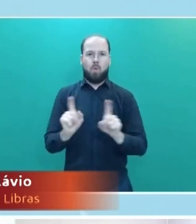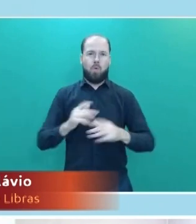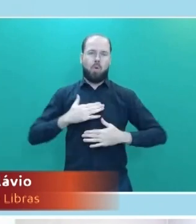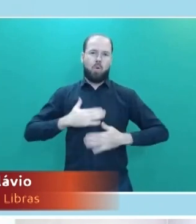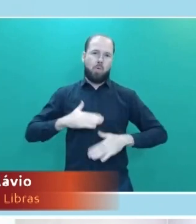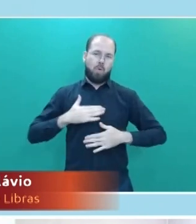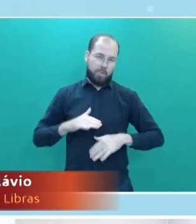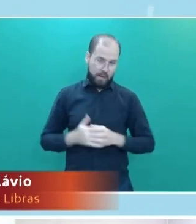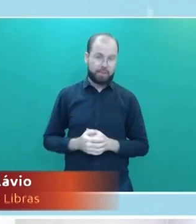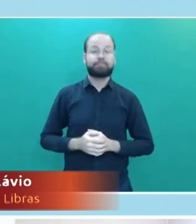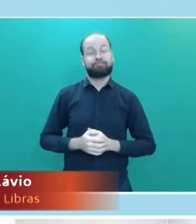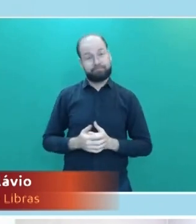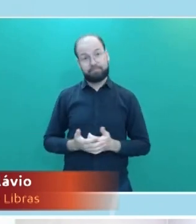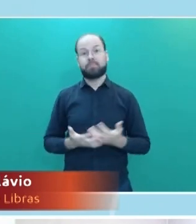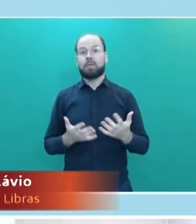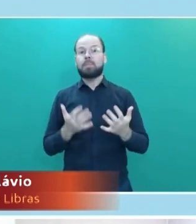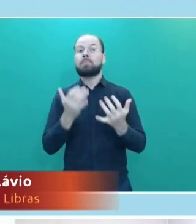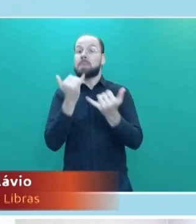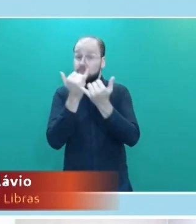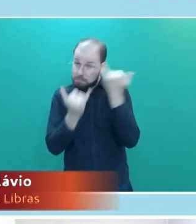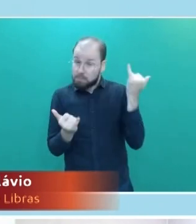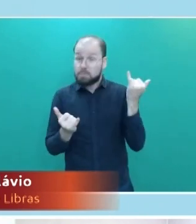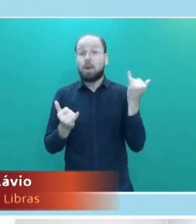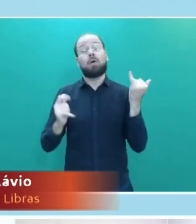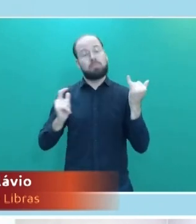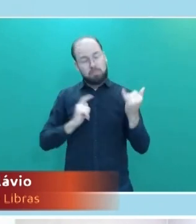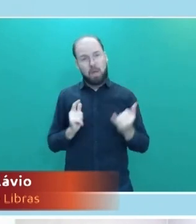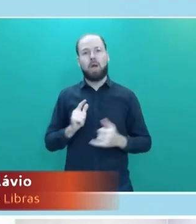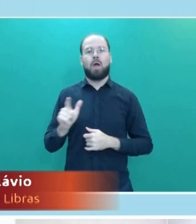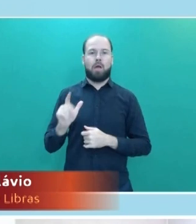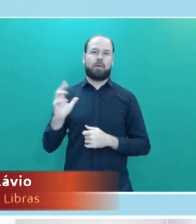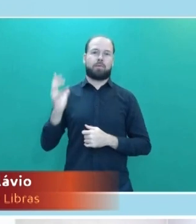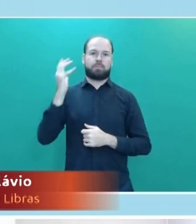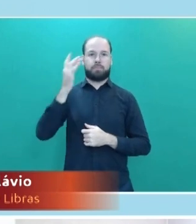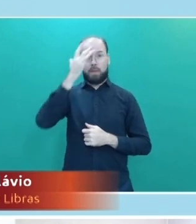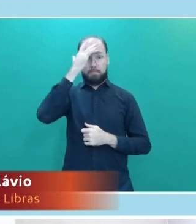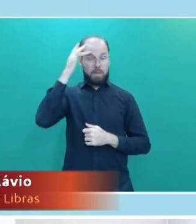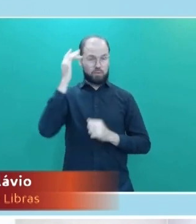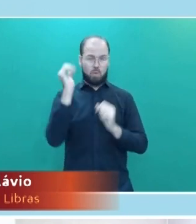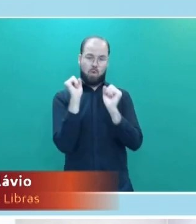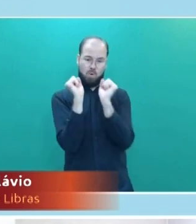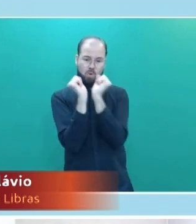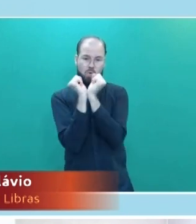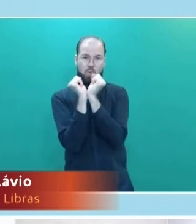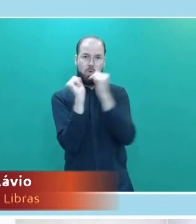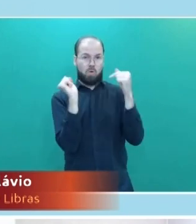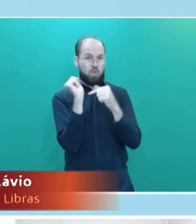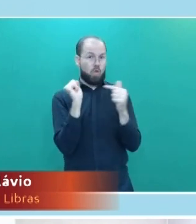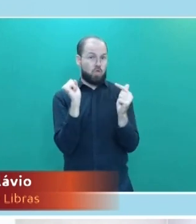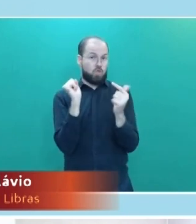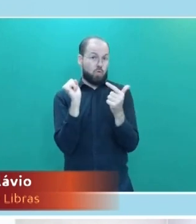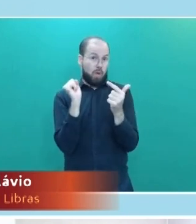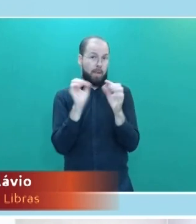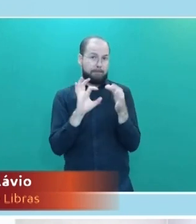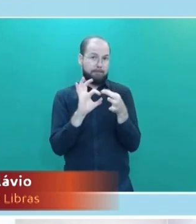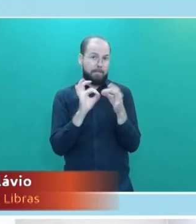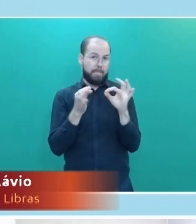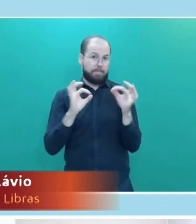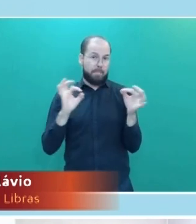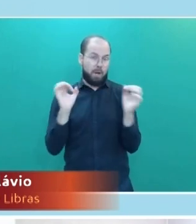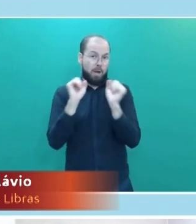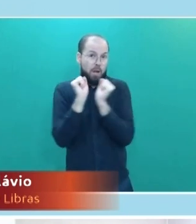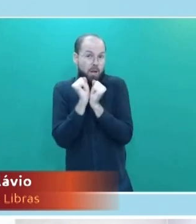análogos a essa situação apareçam. A pessoa não é mais acorrentada por uma corrente, mas por